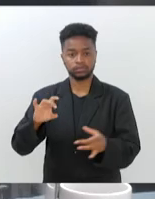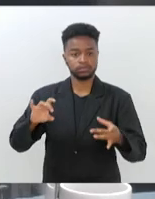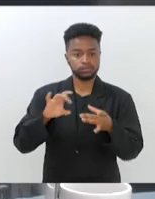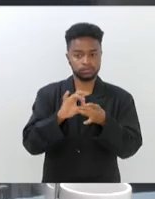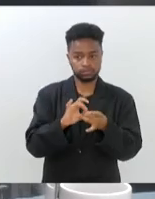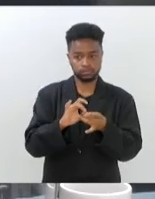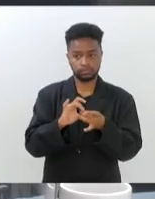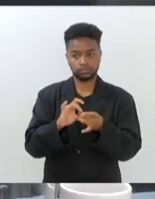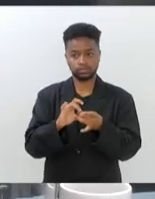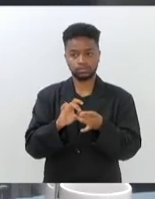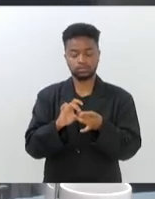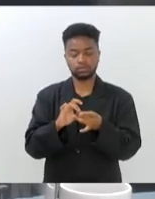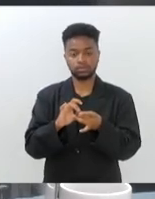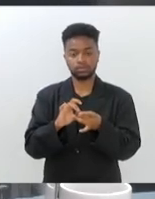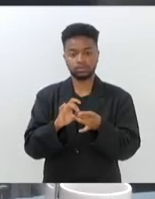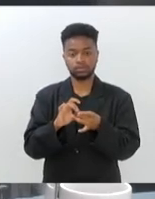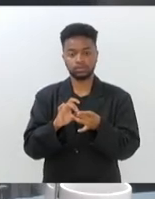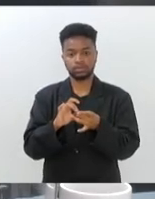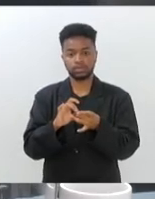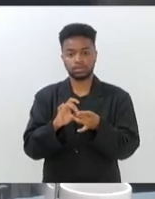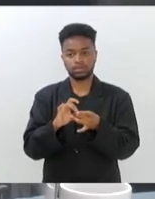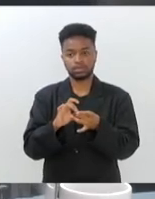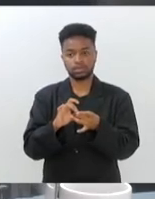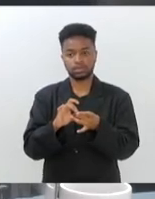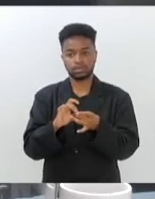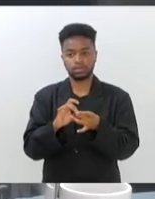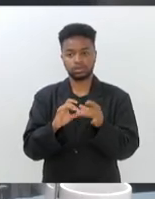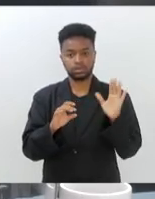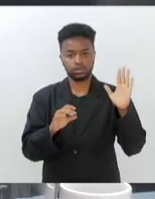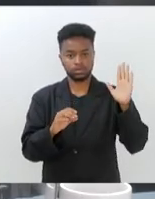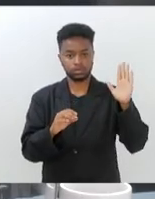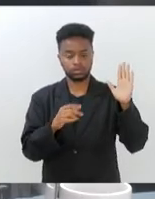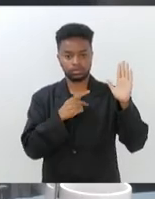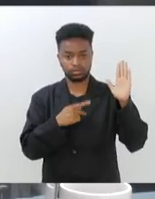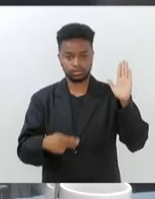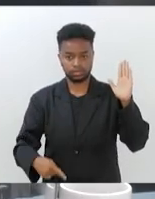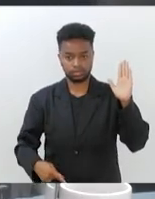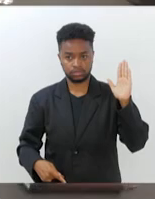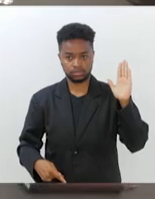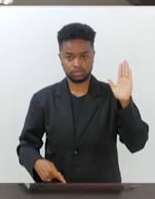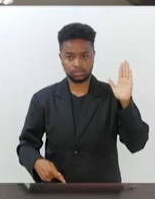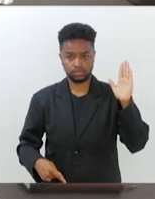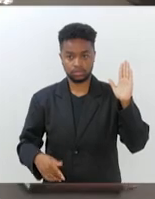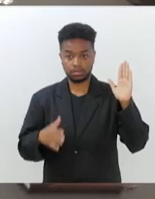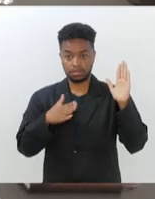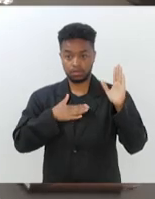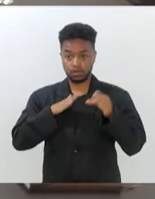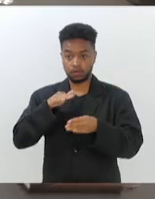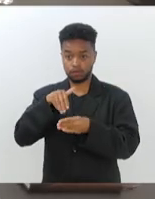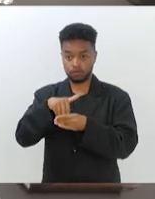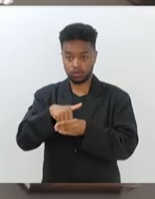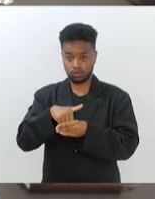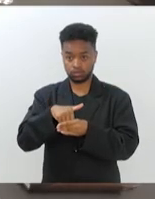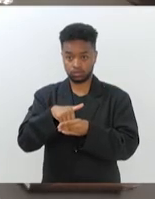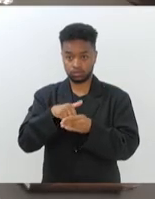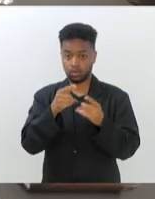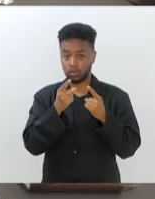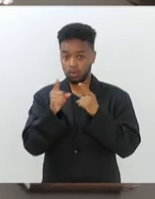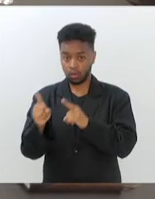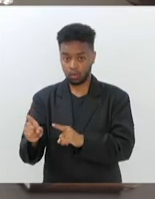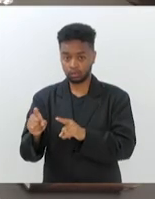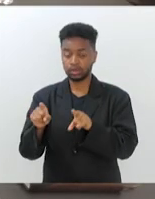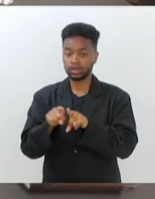aparato da ueso foi integrada presente foi não presente com meu voto contrário meu também e